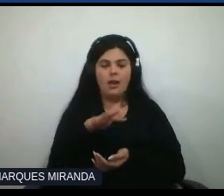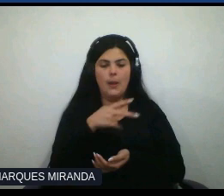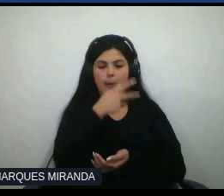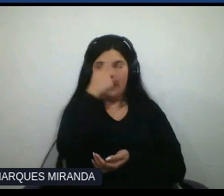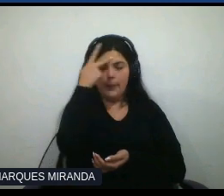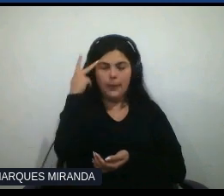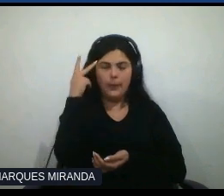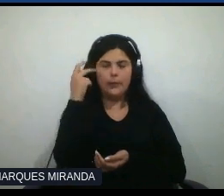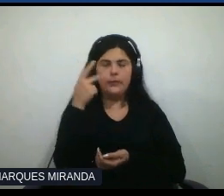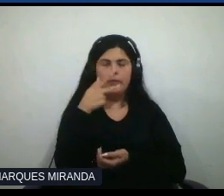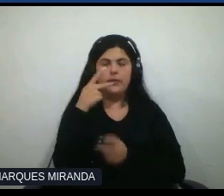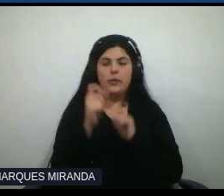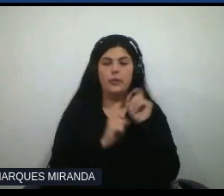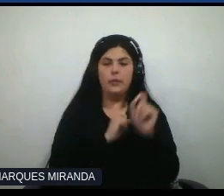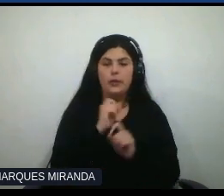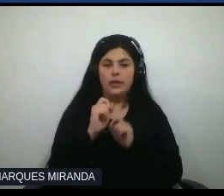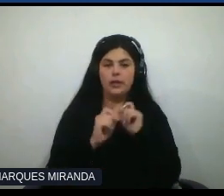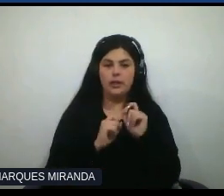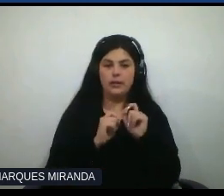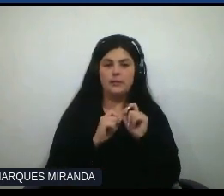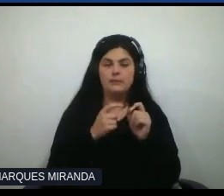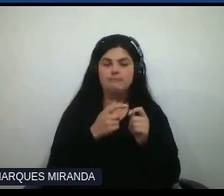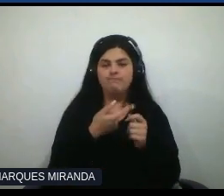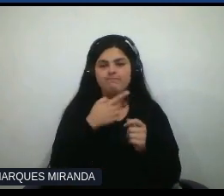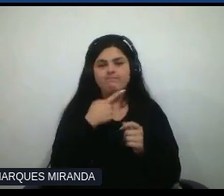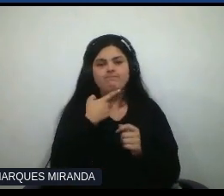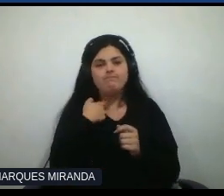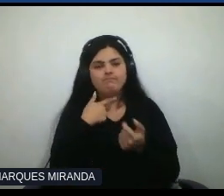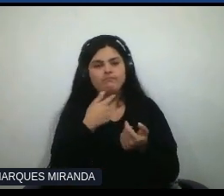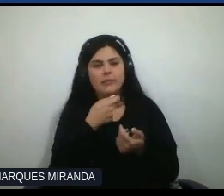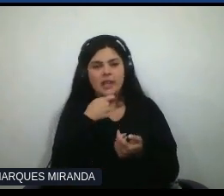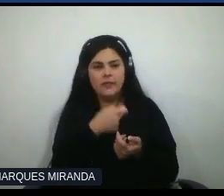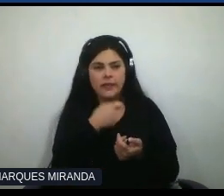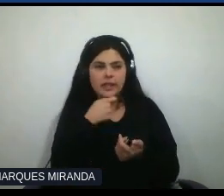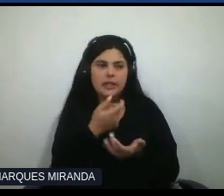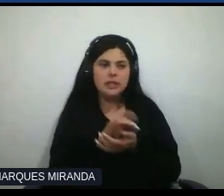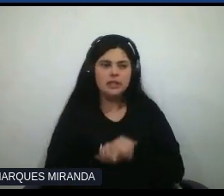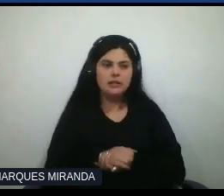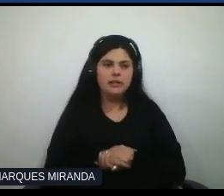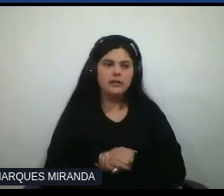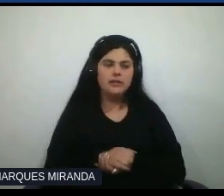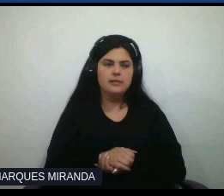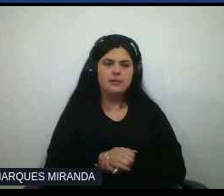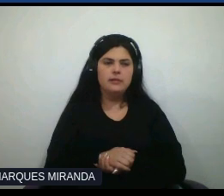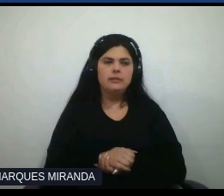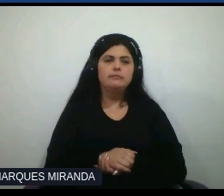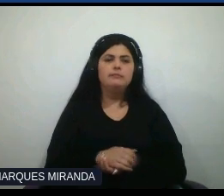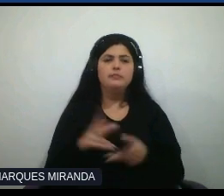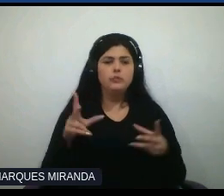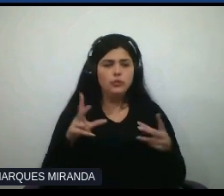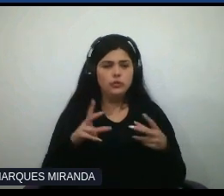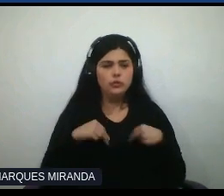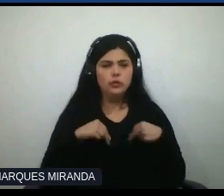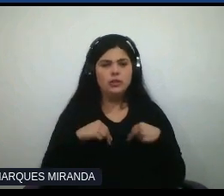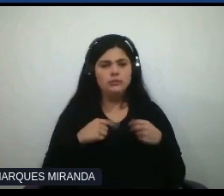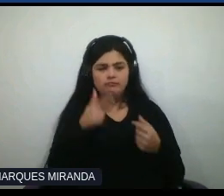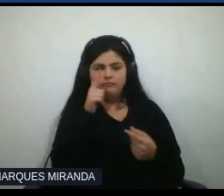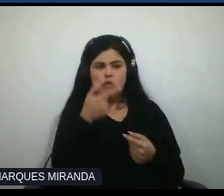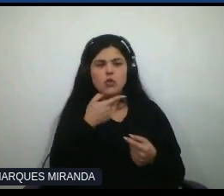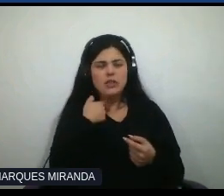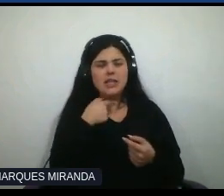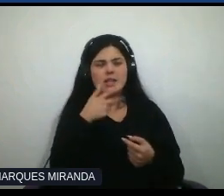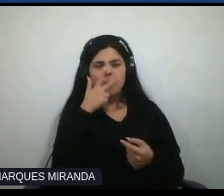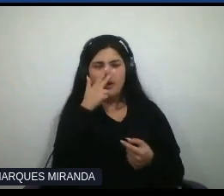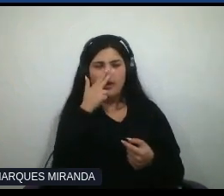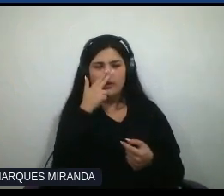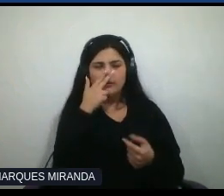geralmente é onde a gente fala, poxa, eu tive afinidade com ele na entrevista. Eu falei, poxa, o santo bateu, já ouviram isso?